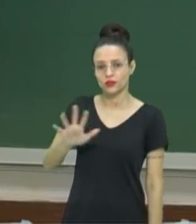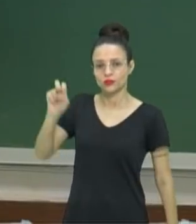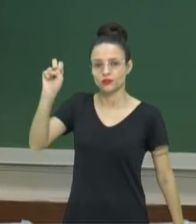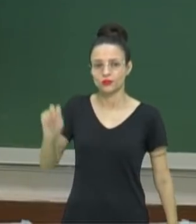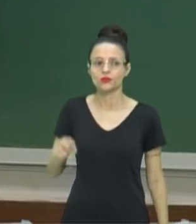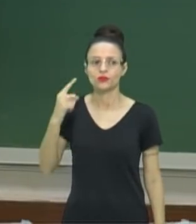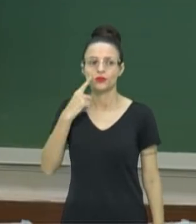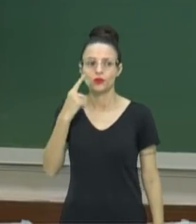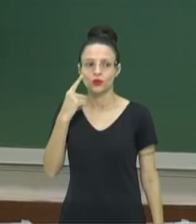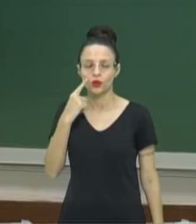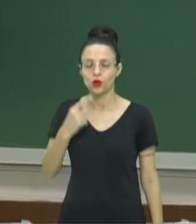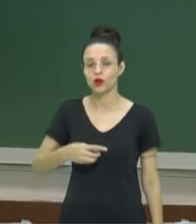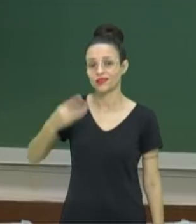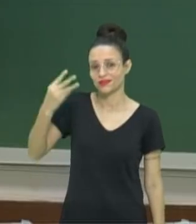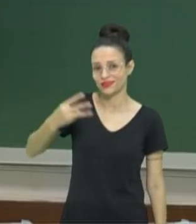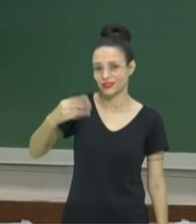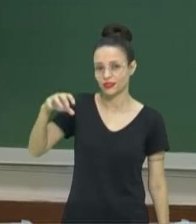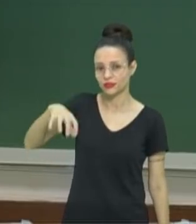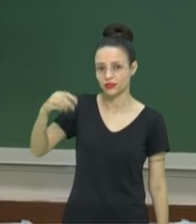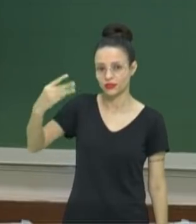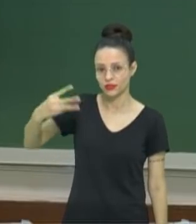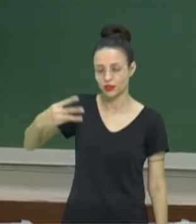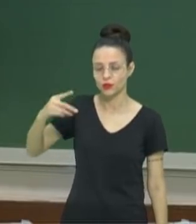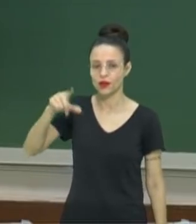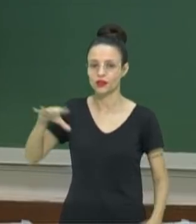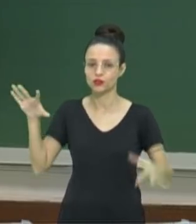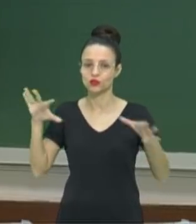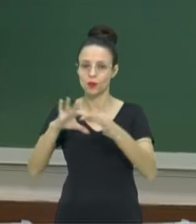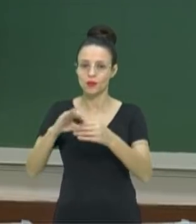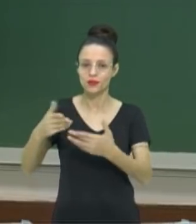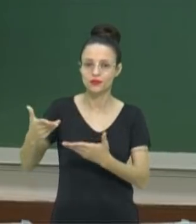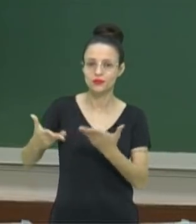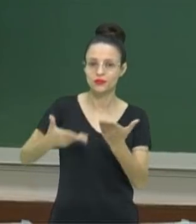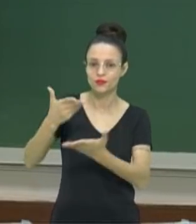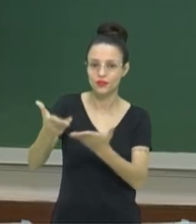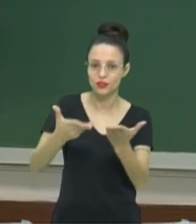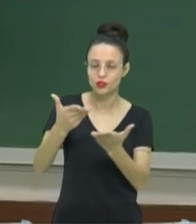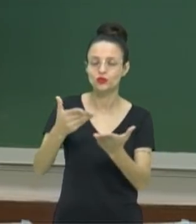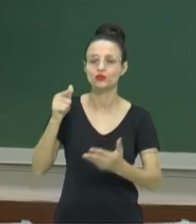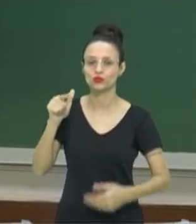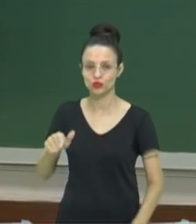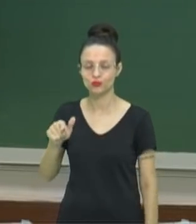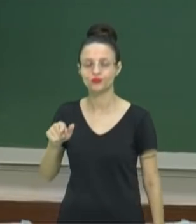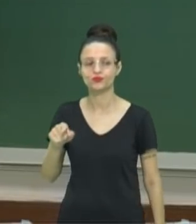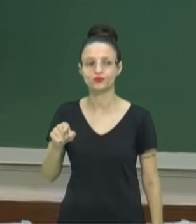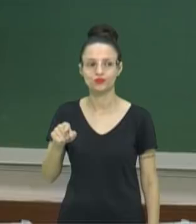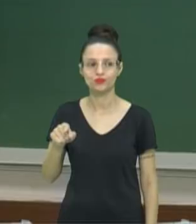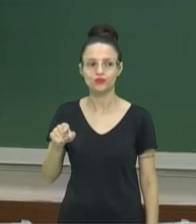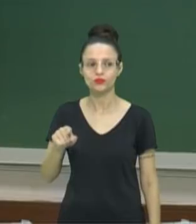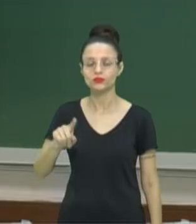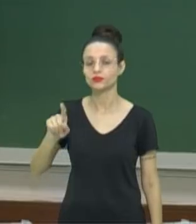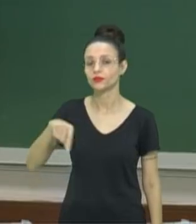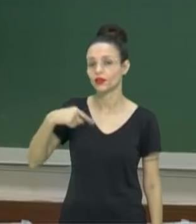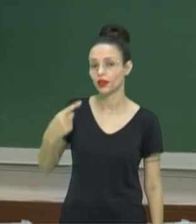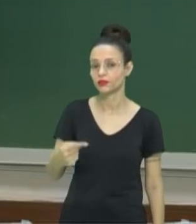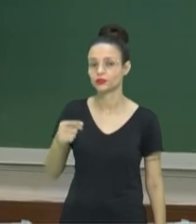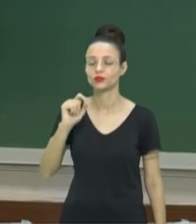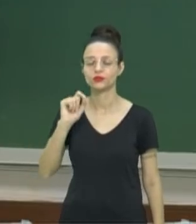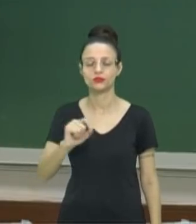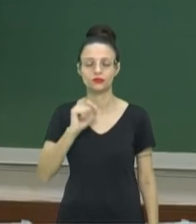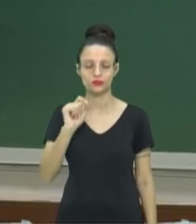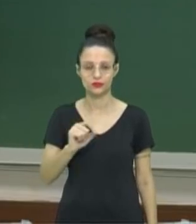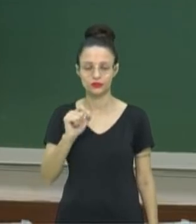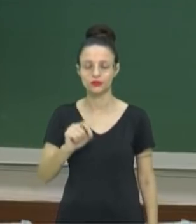ó, setor terciário, relacionado com aquela ideia de serviços lá, bem presente. Depois, nós vamos ter